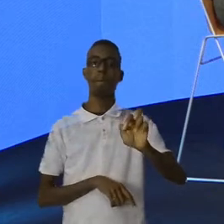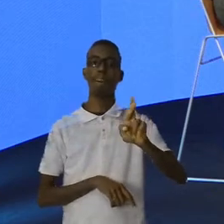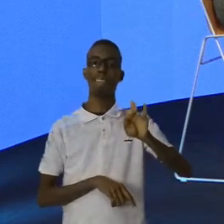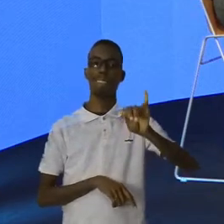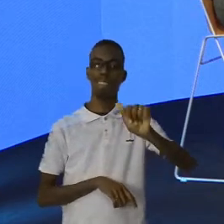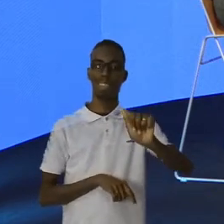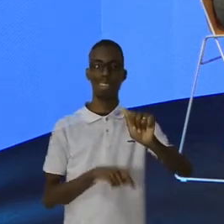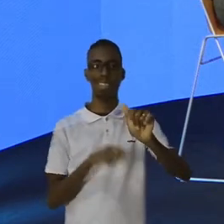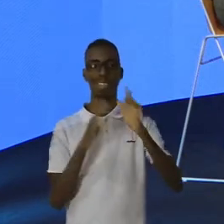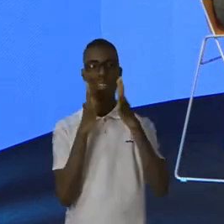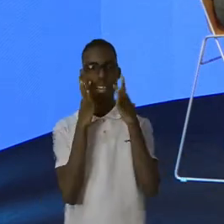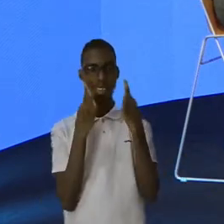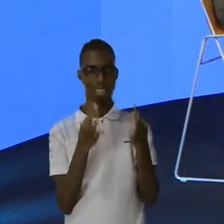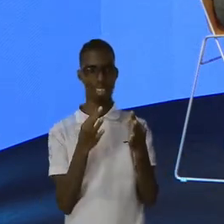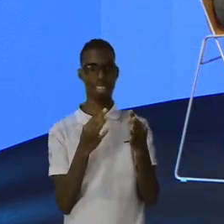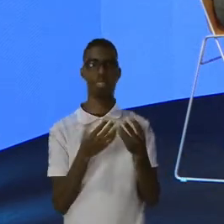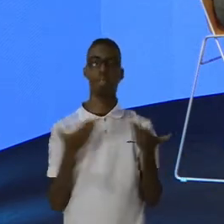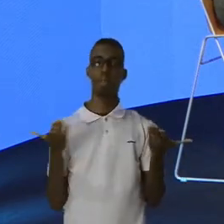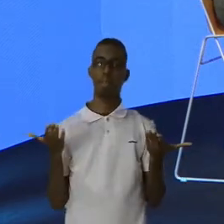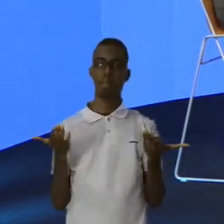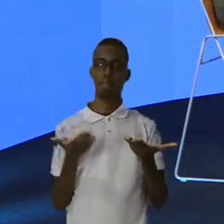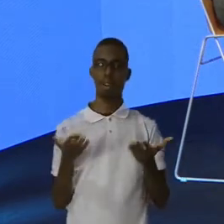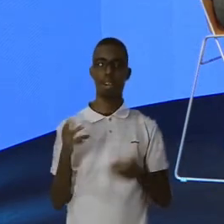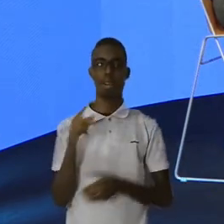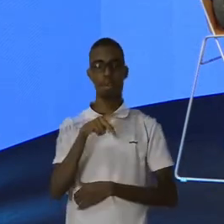palavra está com você.